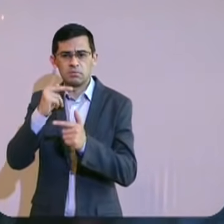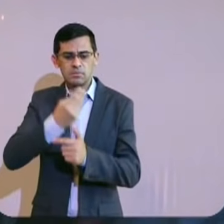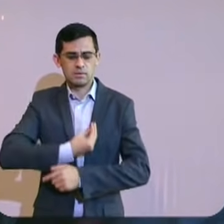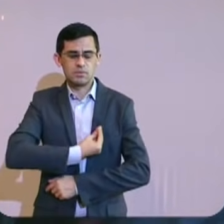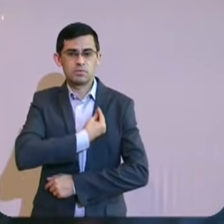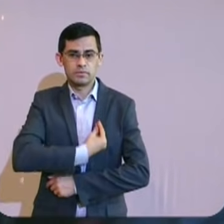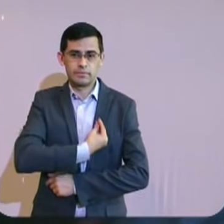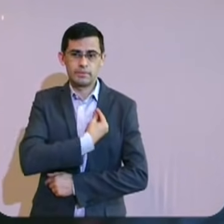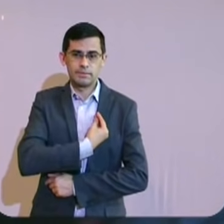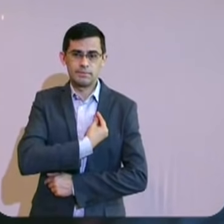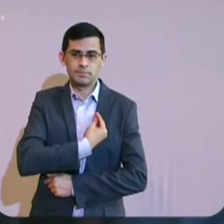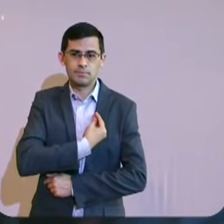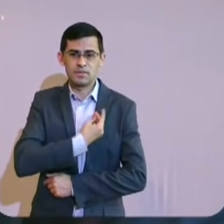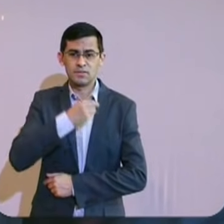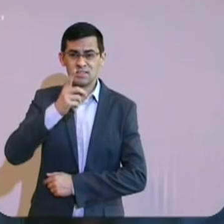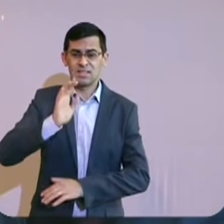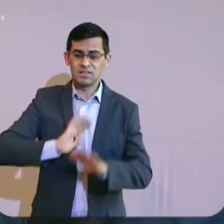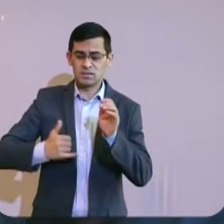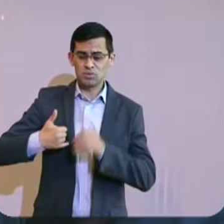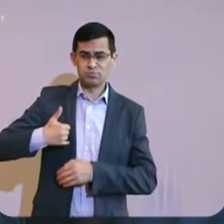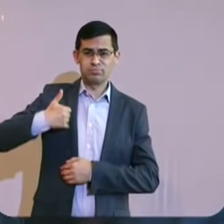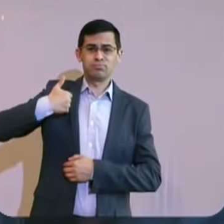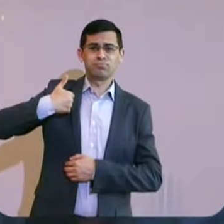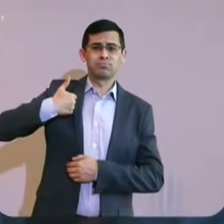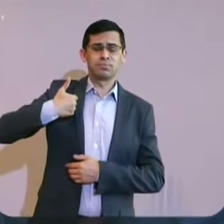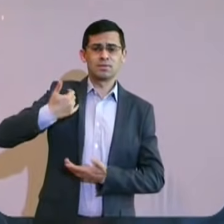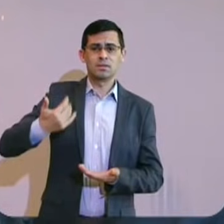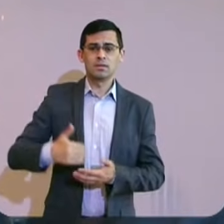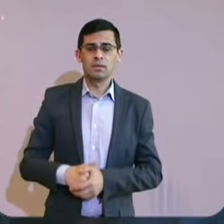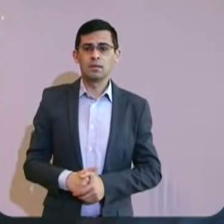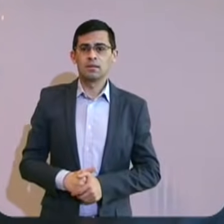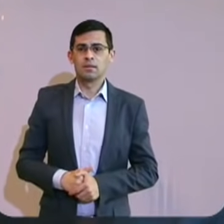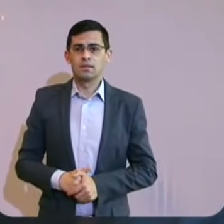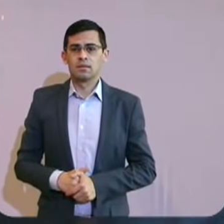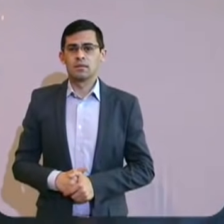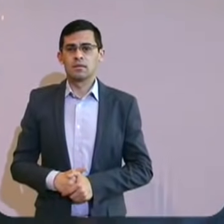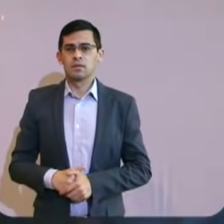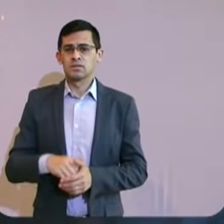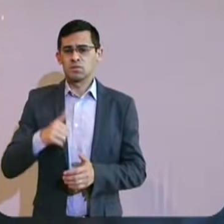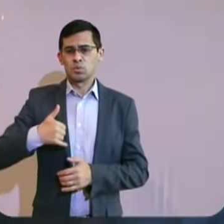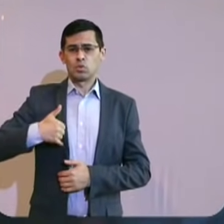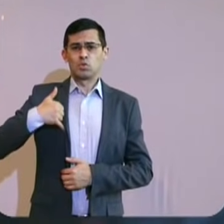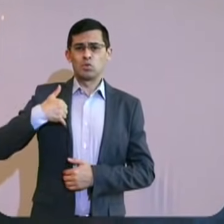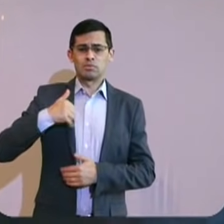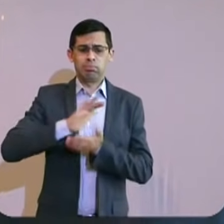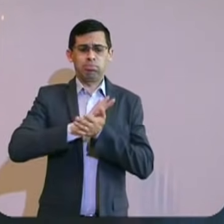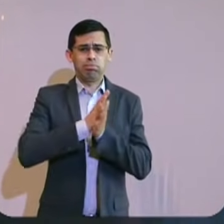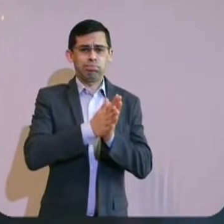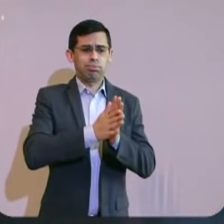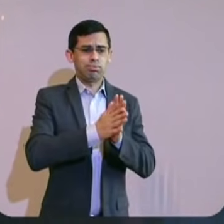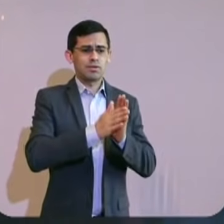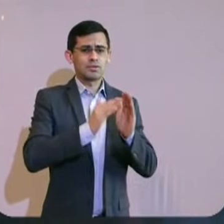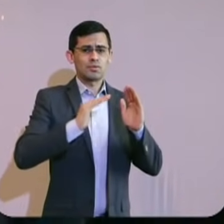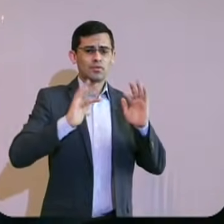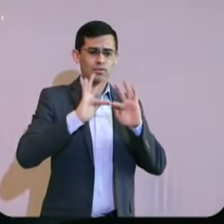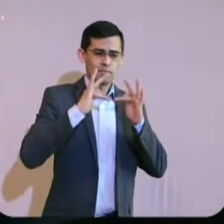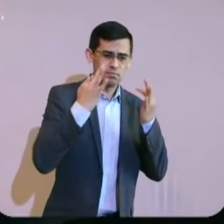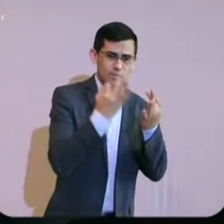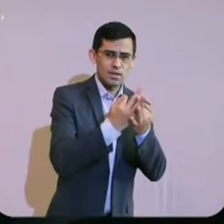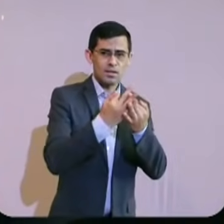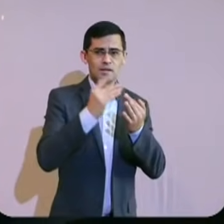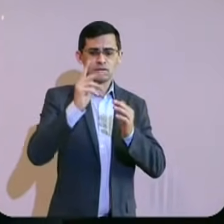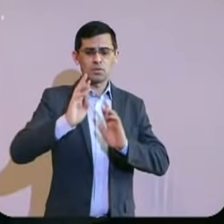vida. Você é orgulhoso. E o teu orgulho está destruindo a tua casa, o teu